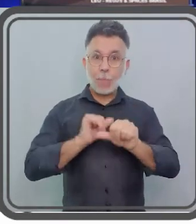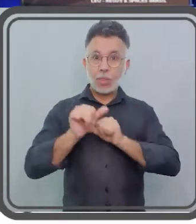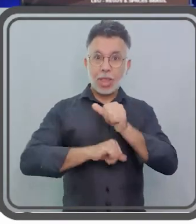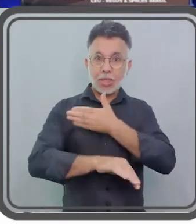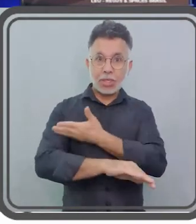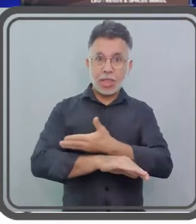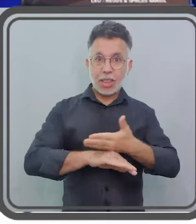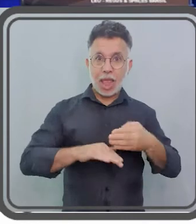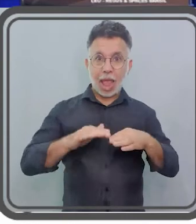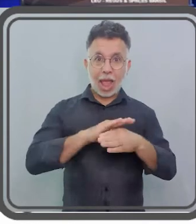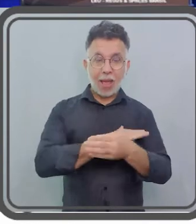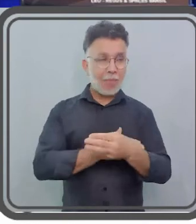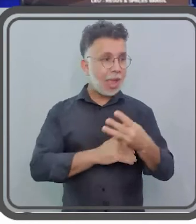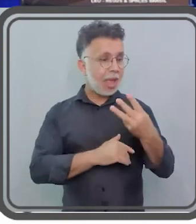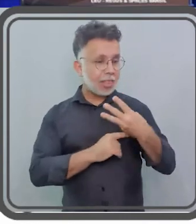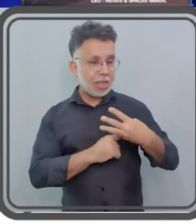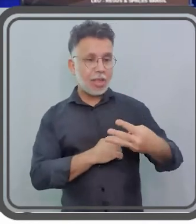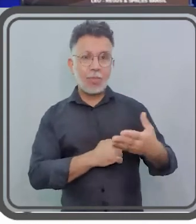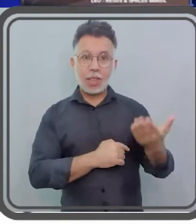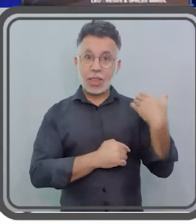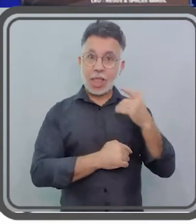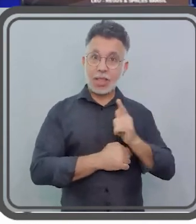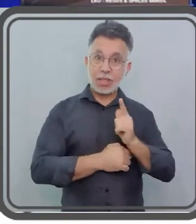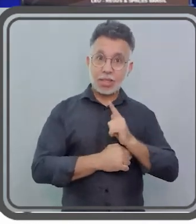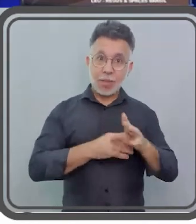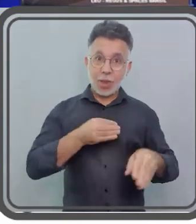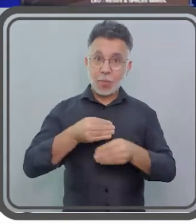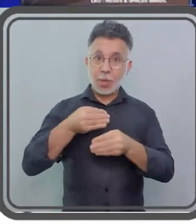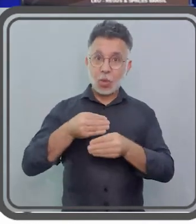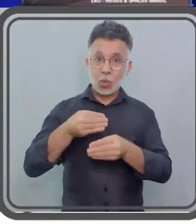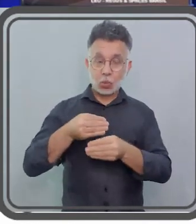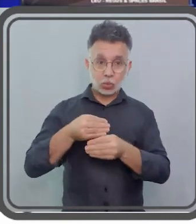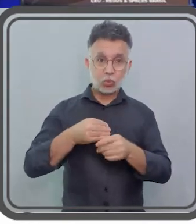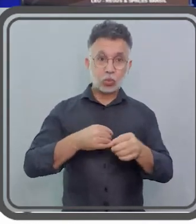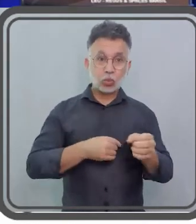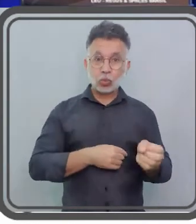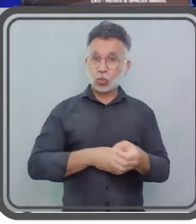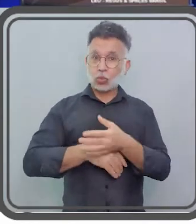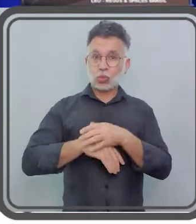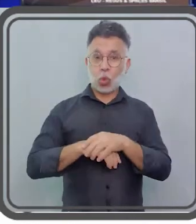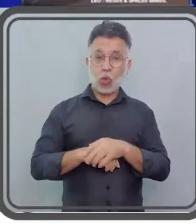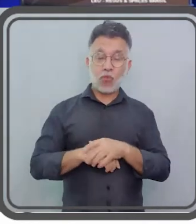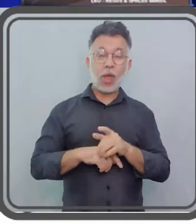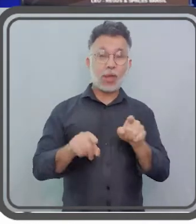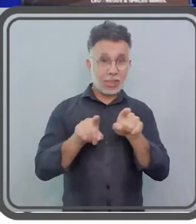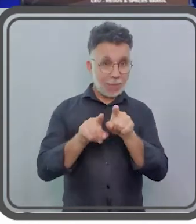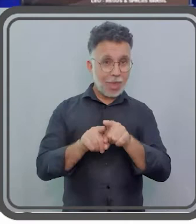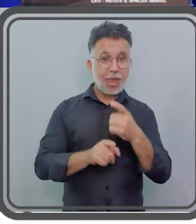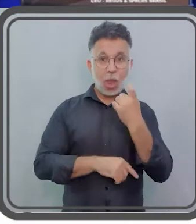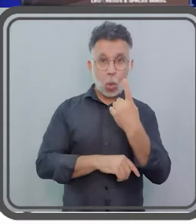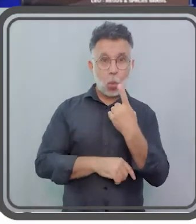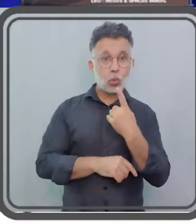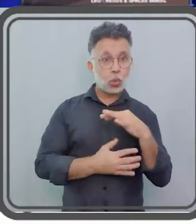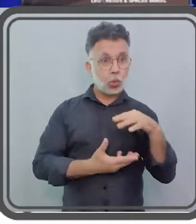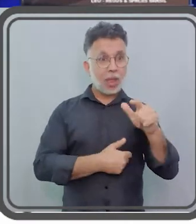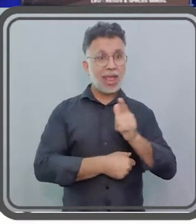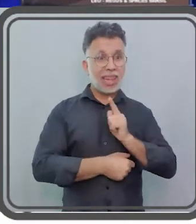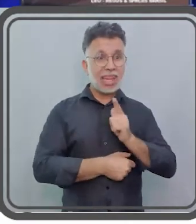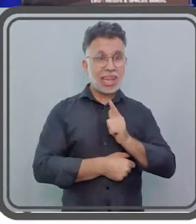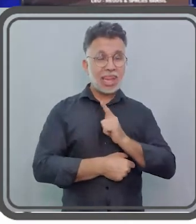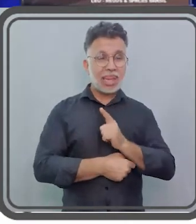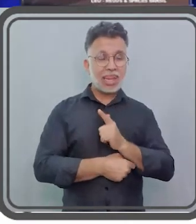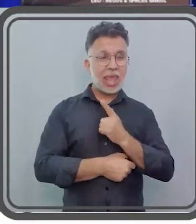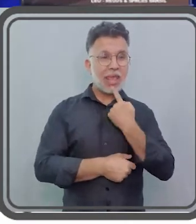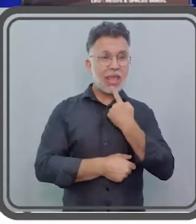as 3 semanas atrás estamos implementando um wearable que também é único no mundo. A gente tem uma